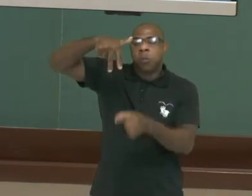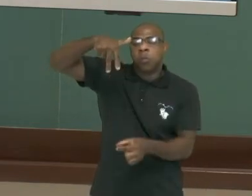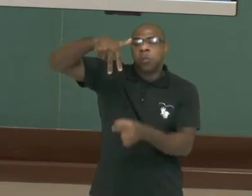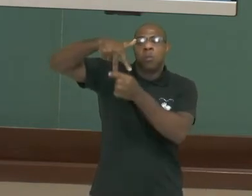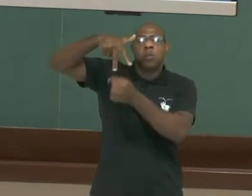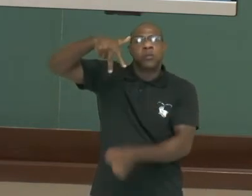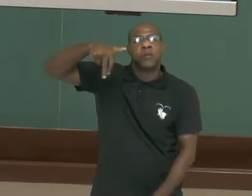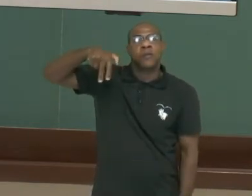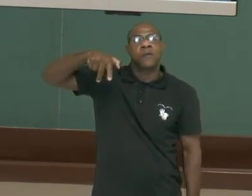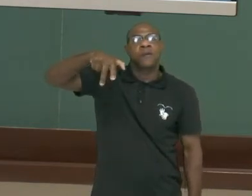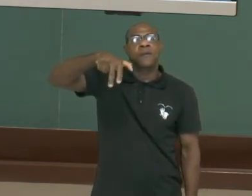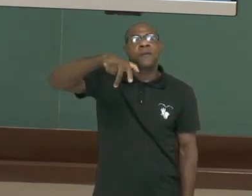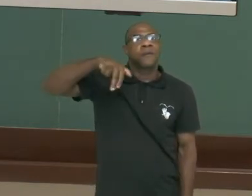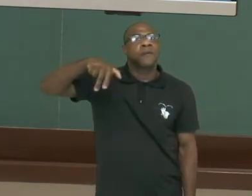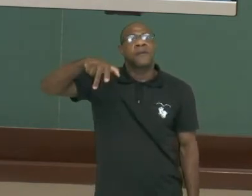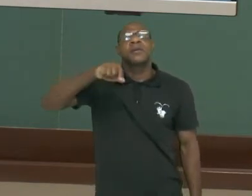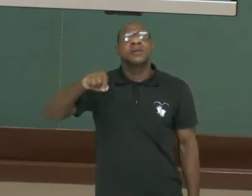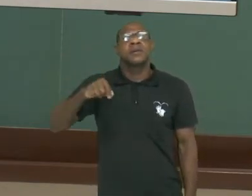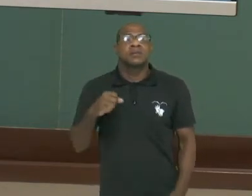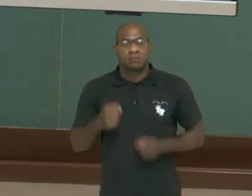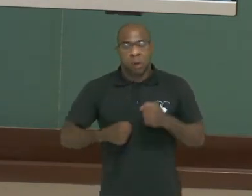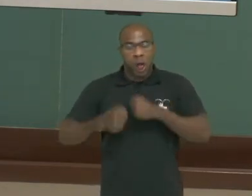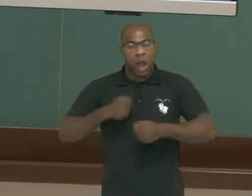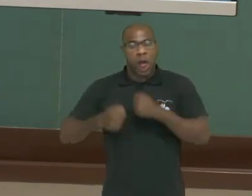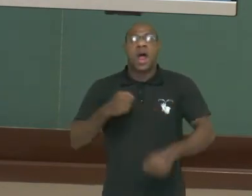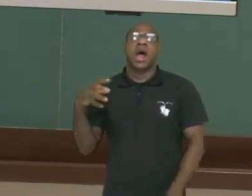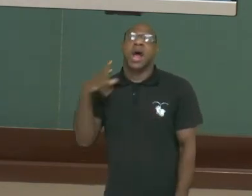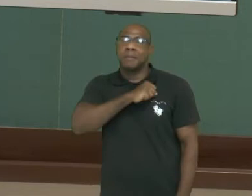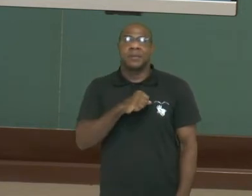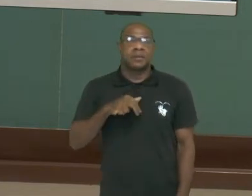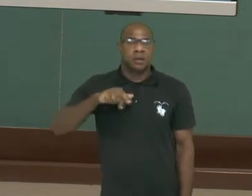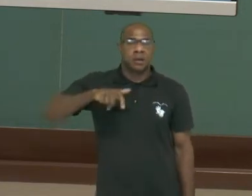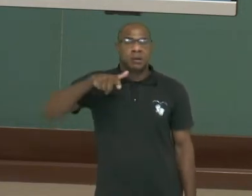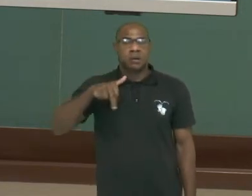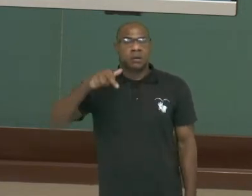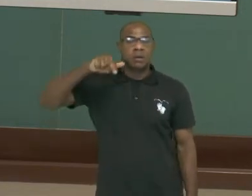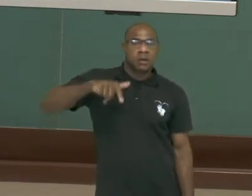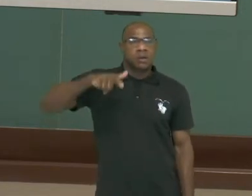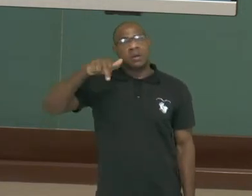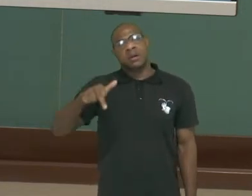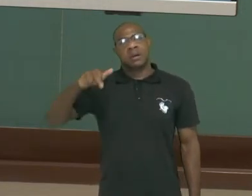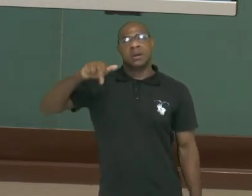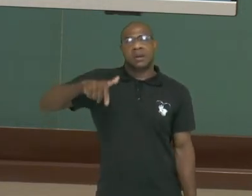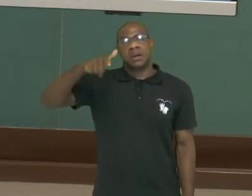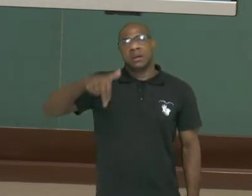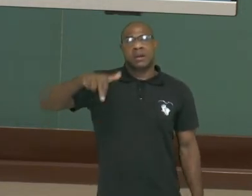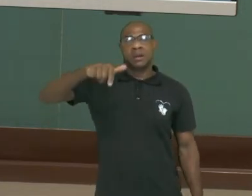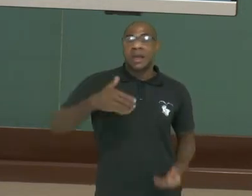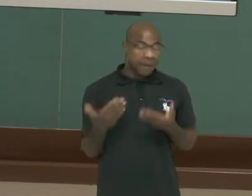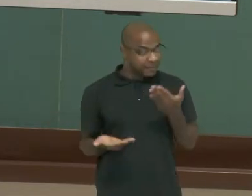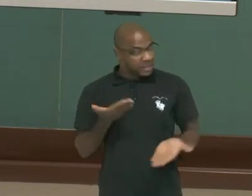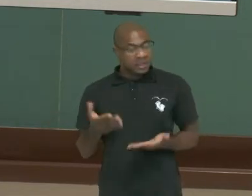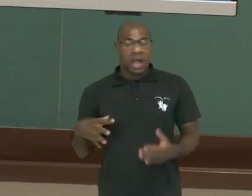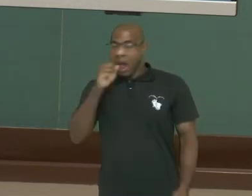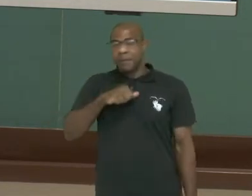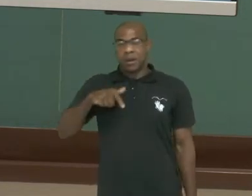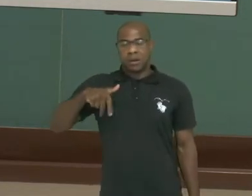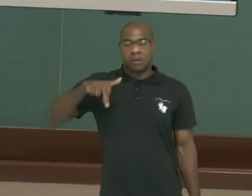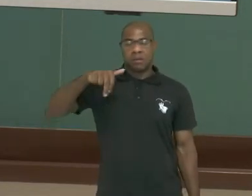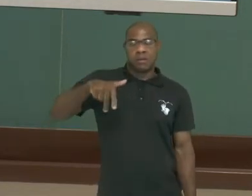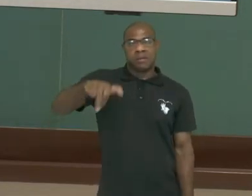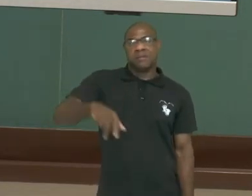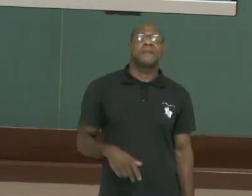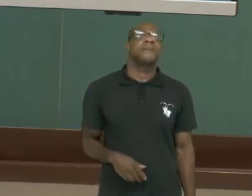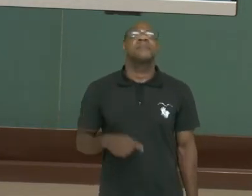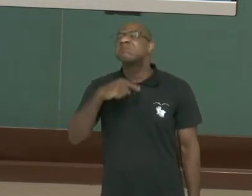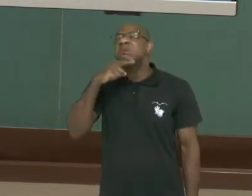vai ajudar o quê? Na corrida, ali na caminhada, né? Já que não voam, tem que ter uma habilidade ali para a locomoção, né? A